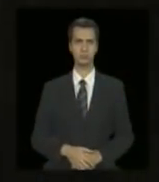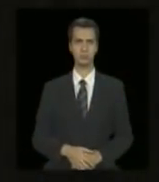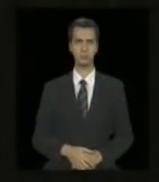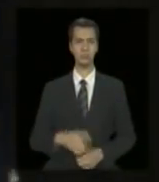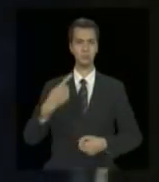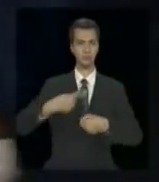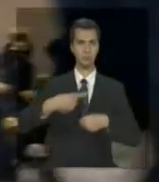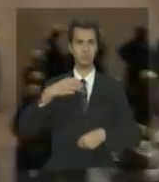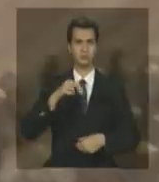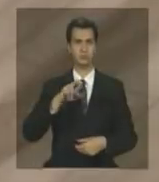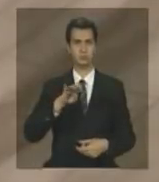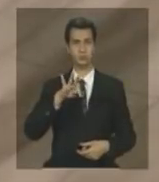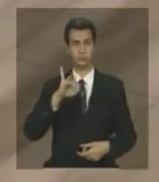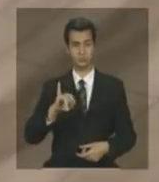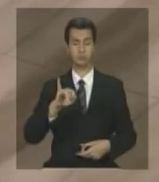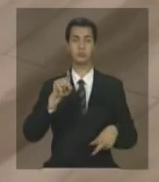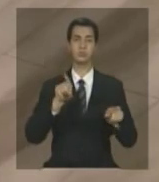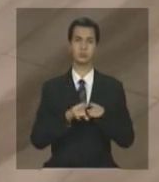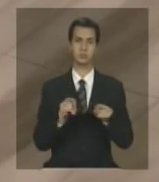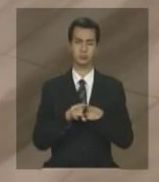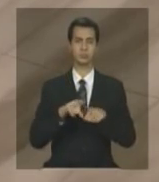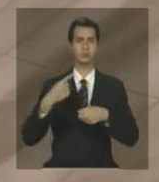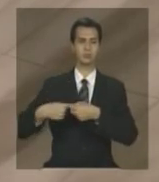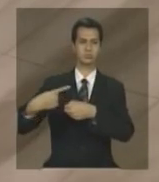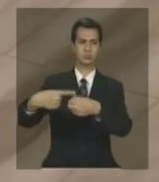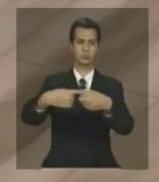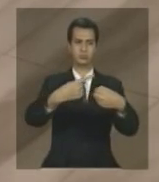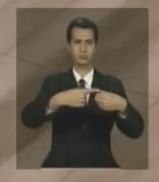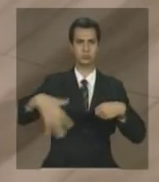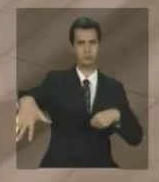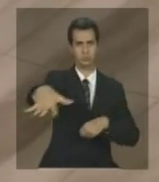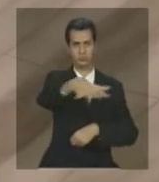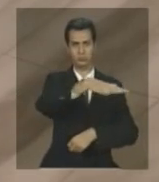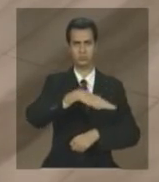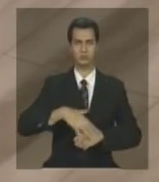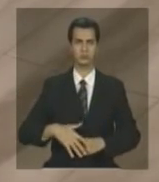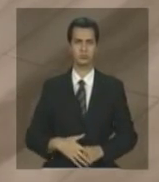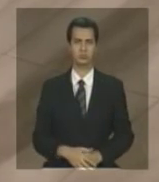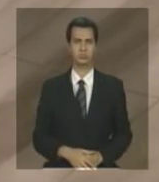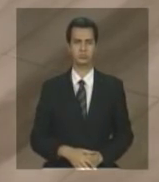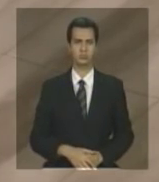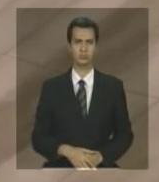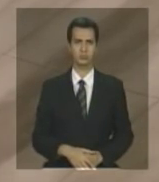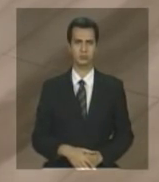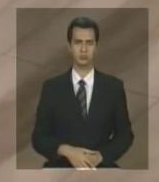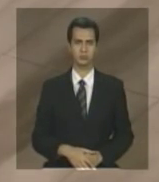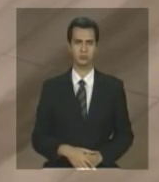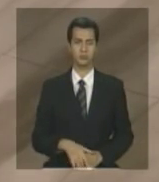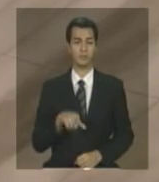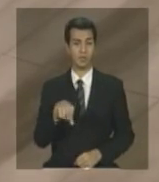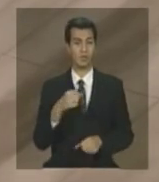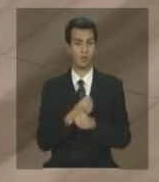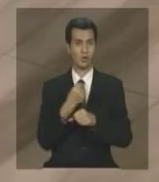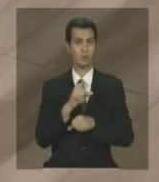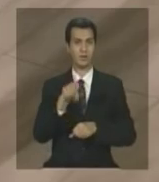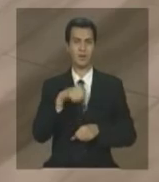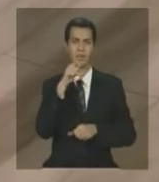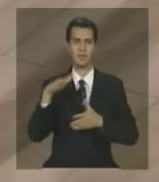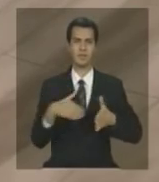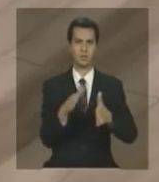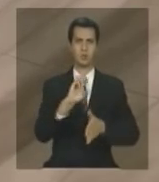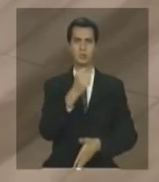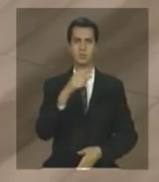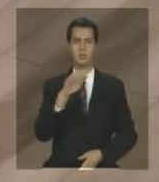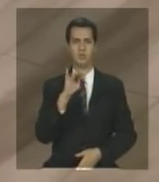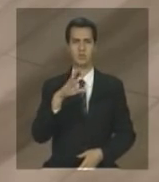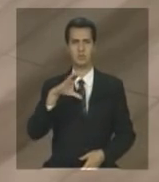em Mauriti e nos arredores, outros trechos da obra do projeto de integração do Rio São Francisco.